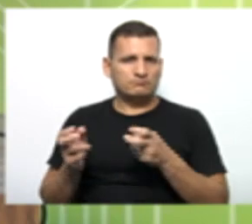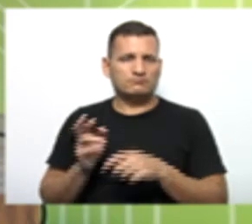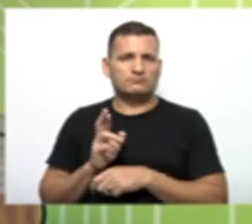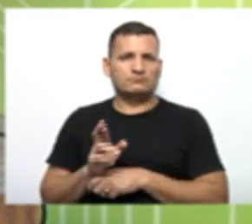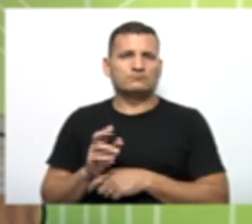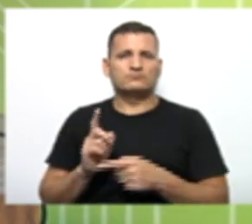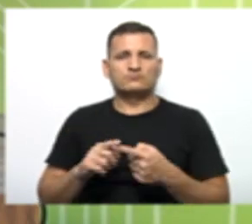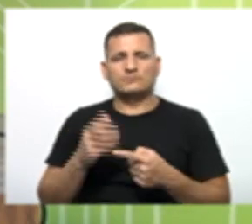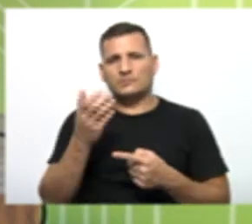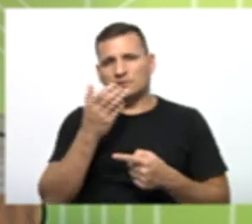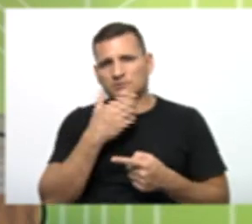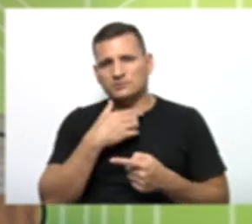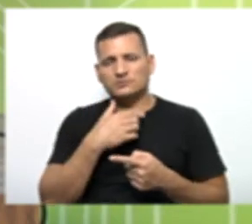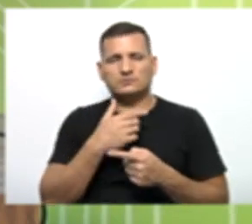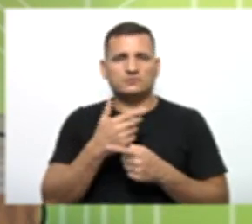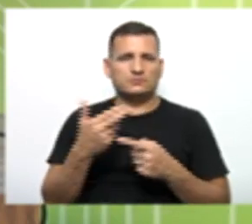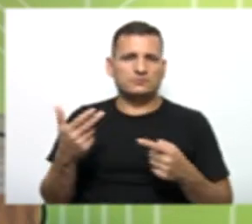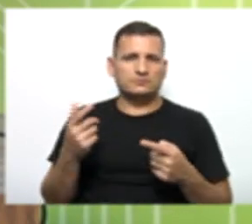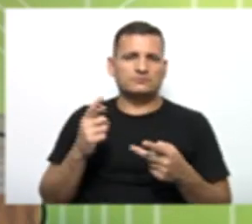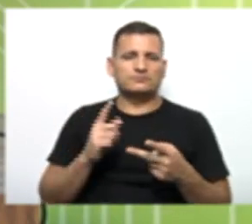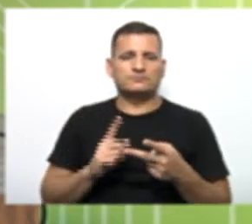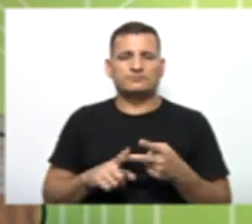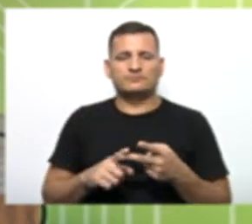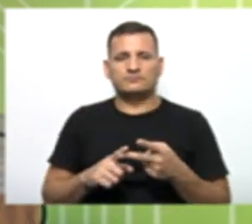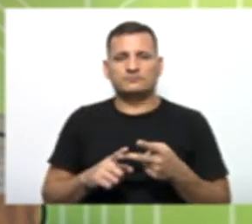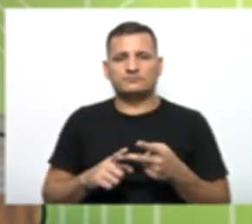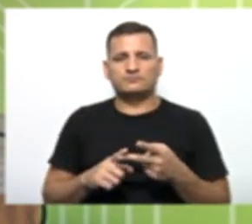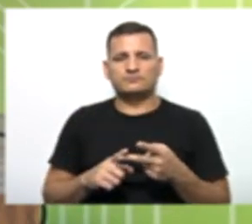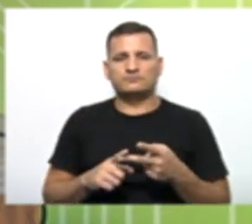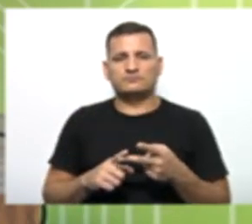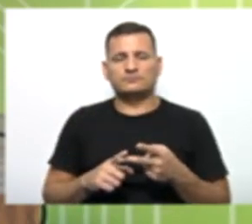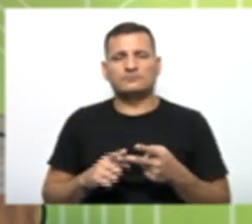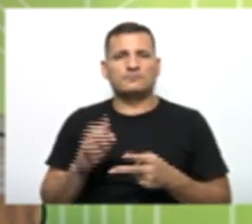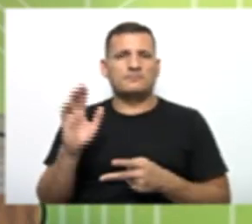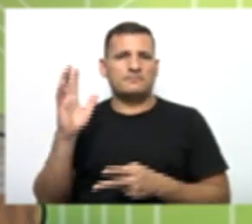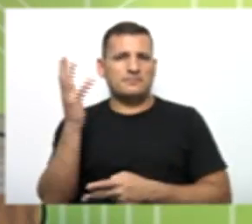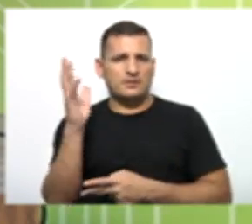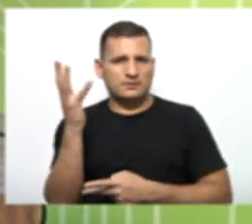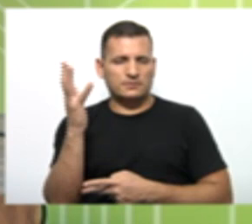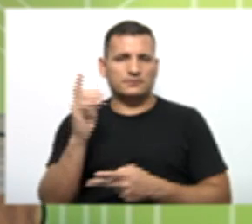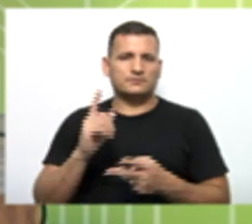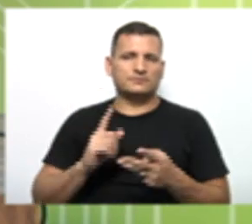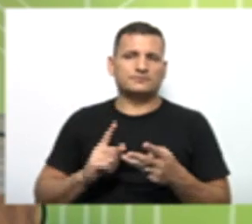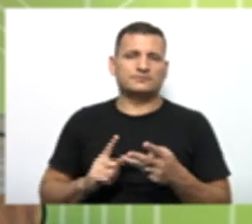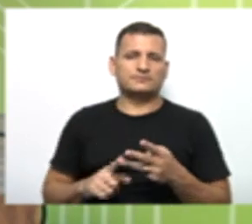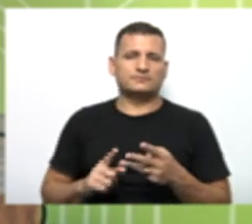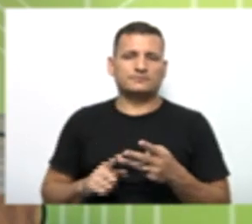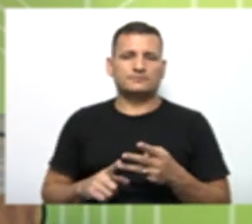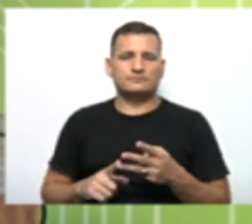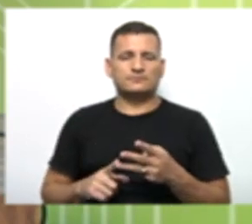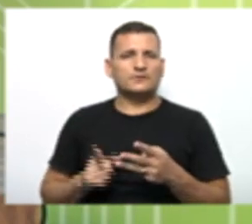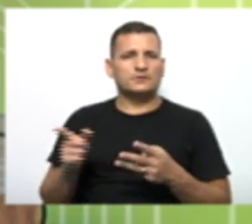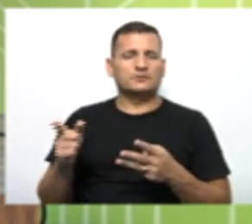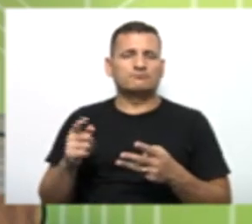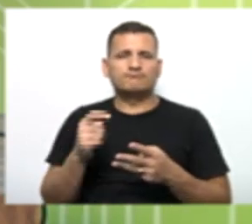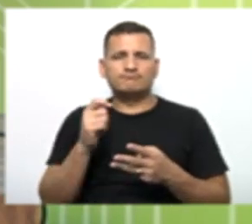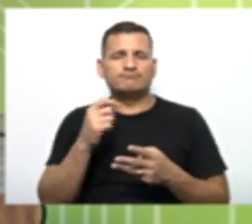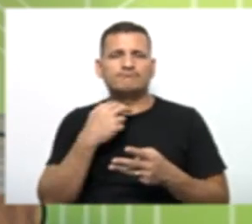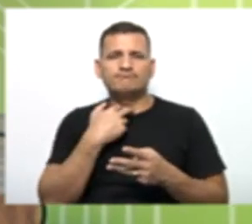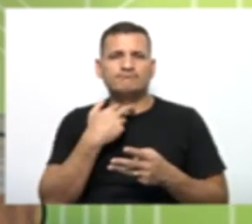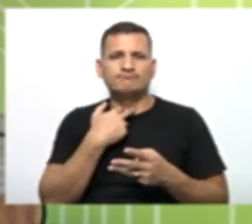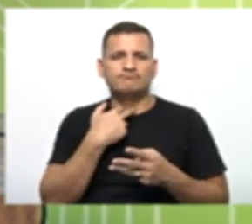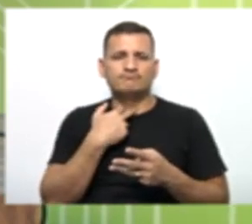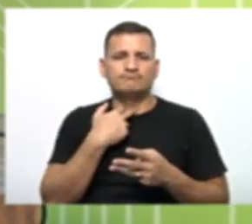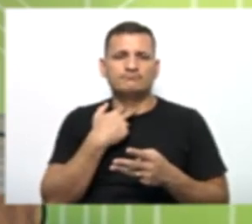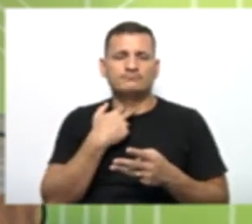como frutas, às vezes até algumas espécies de madeira, mas eles não podem